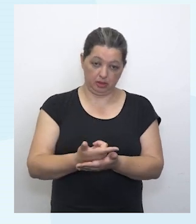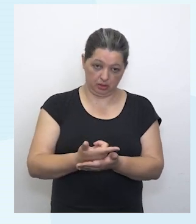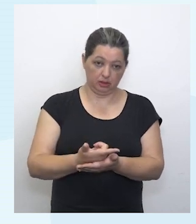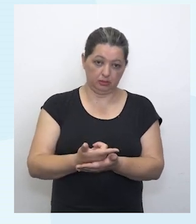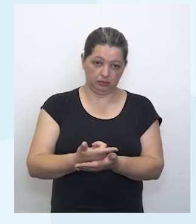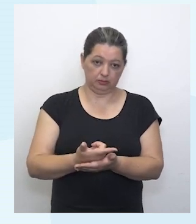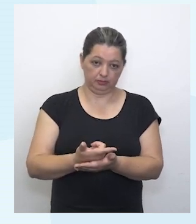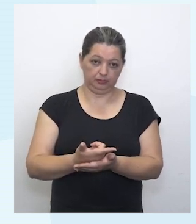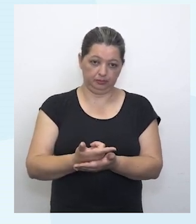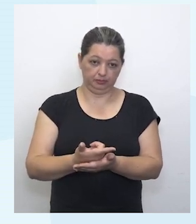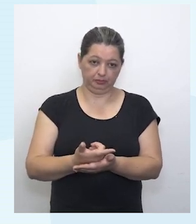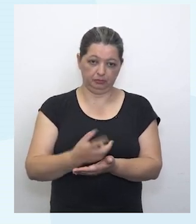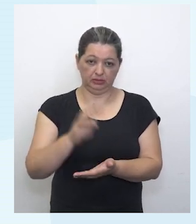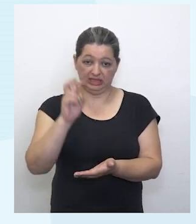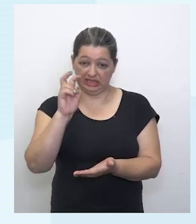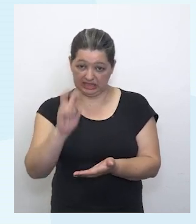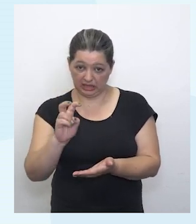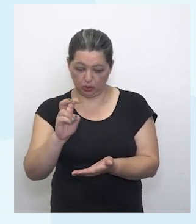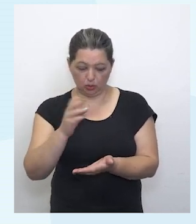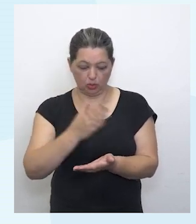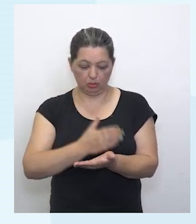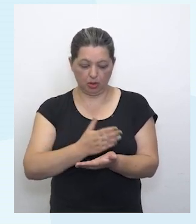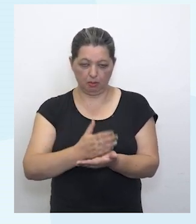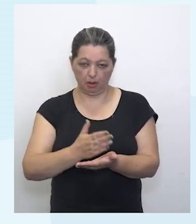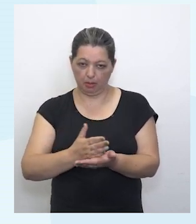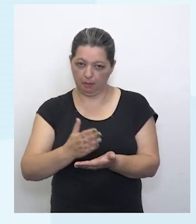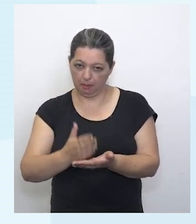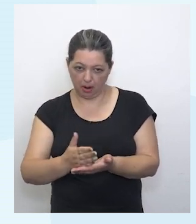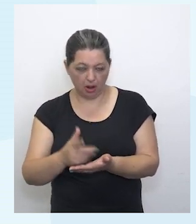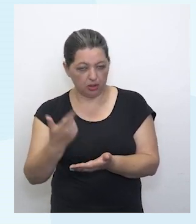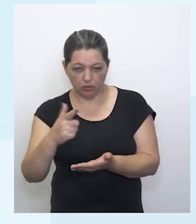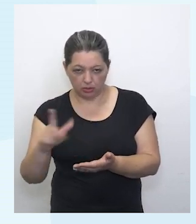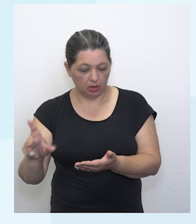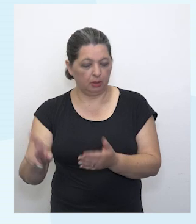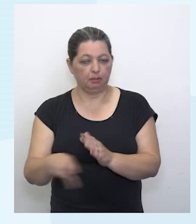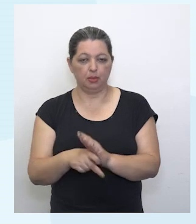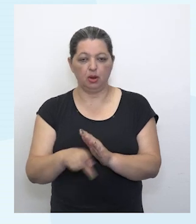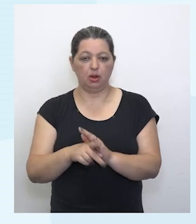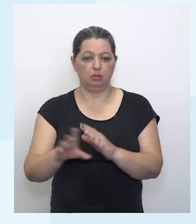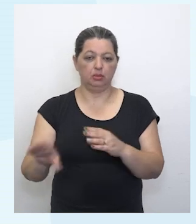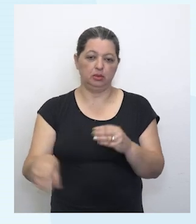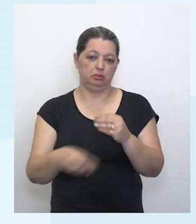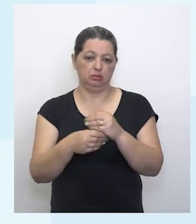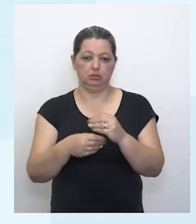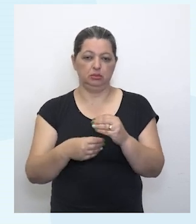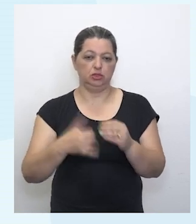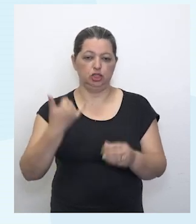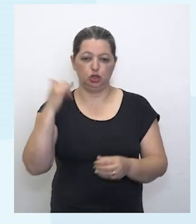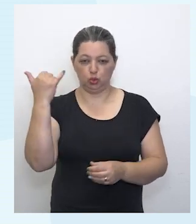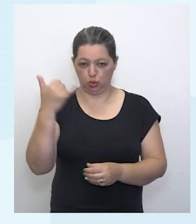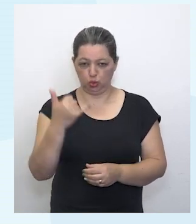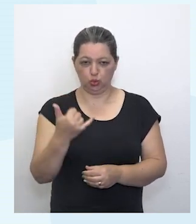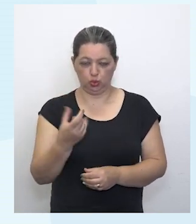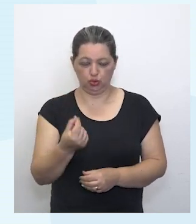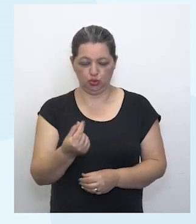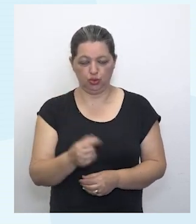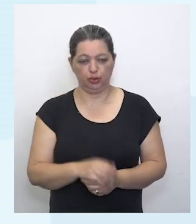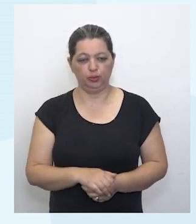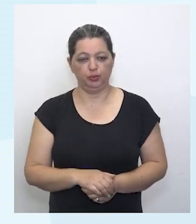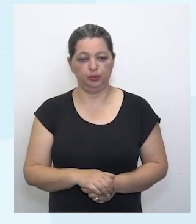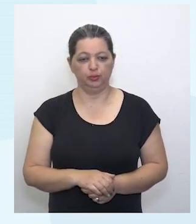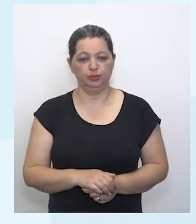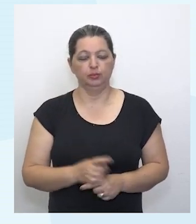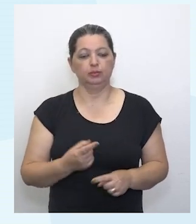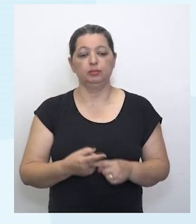paga em 5 prestações, sem acréscimo de juros. Esse é um detalhe muito importante. Na questão C, se ela pagar